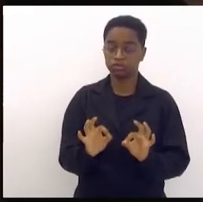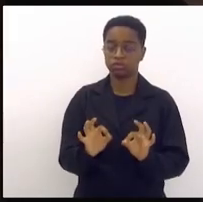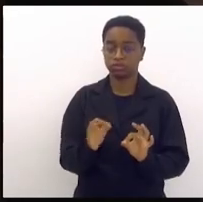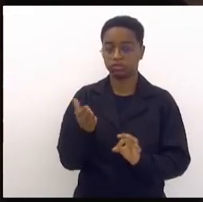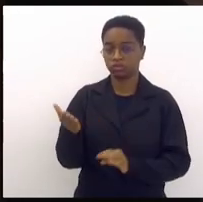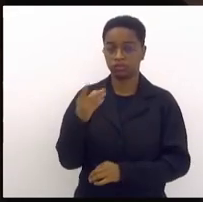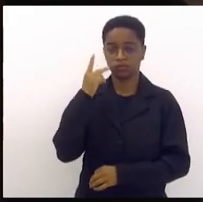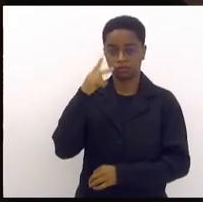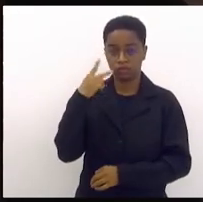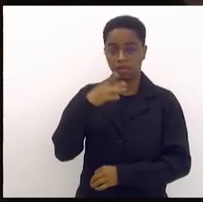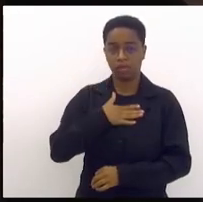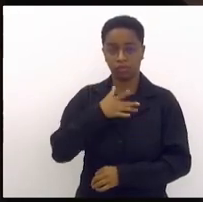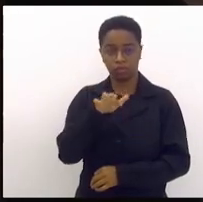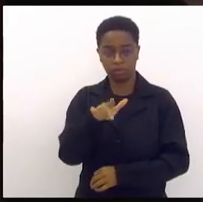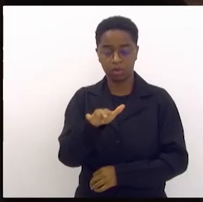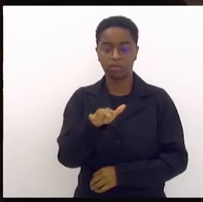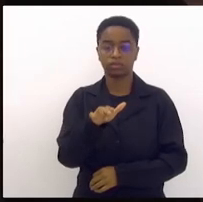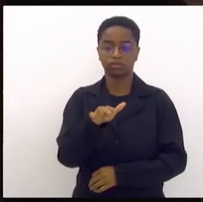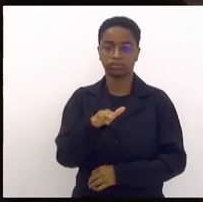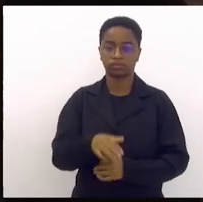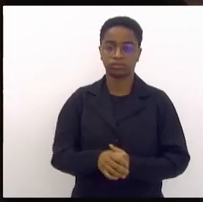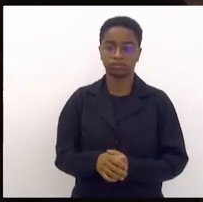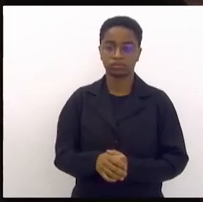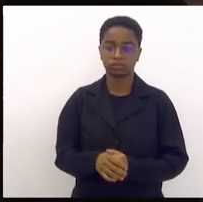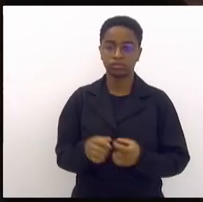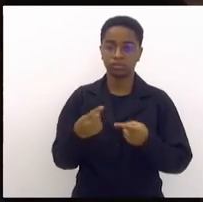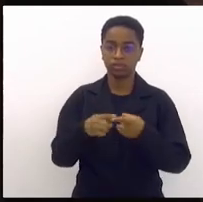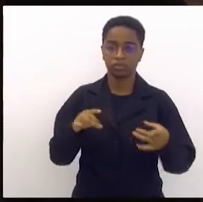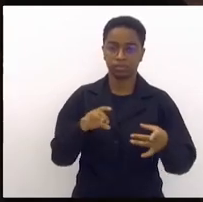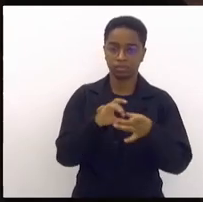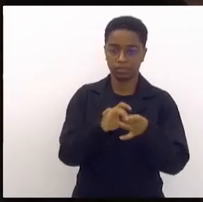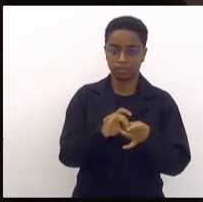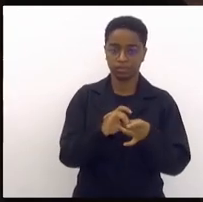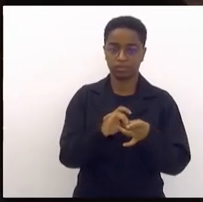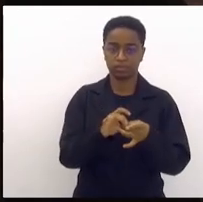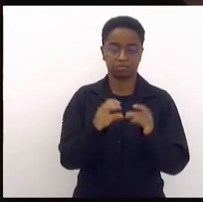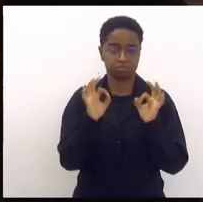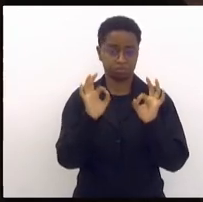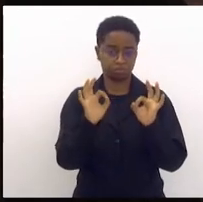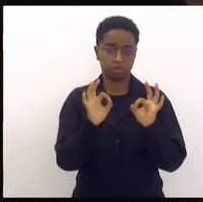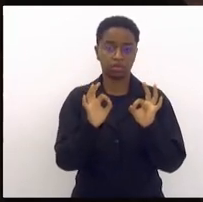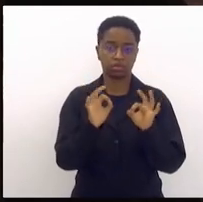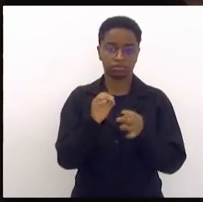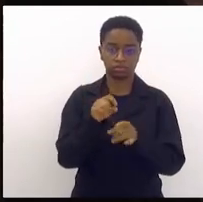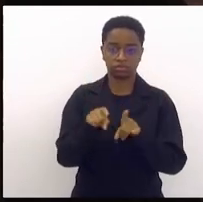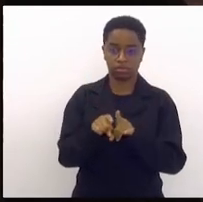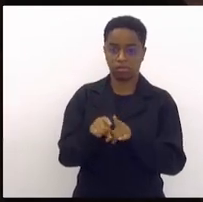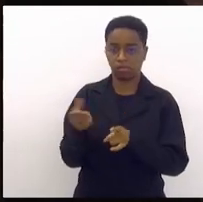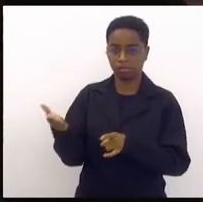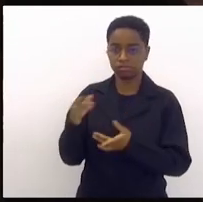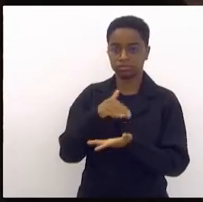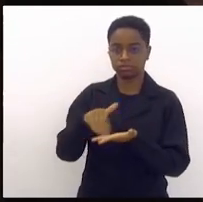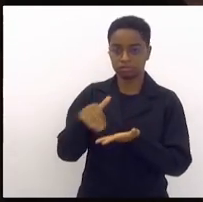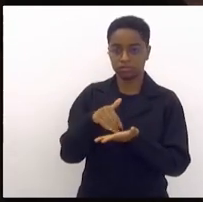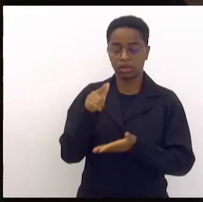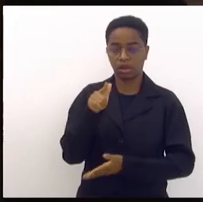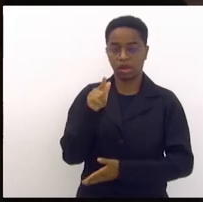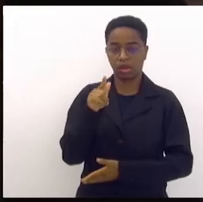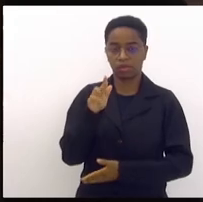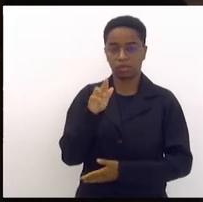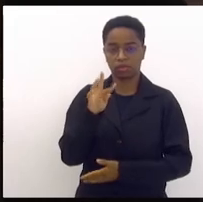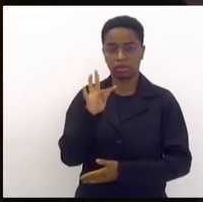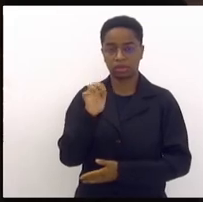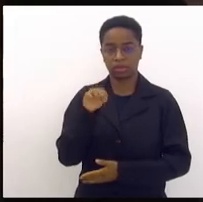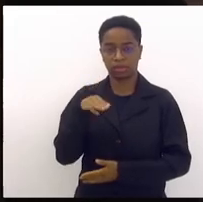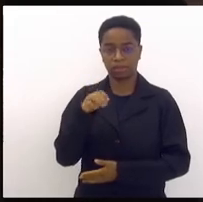dessa cidade, vereador Rogério Amorim, ter se filiado com toda a pompa, secretário Gutenberg, que Vossa Excelência,